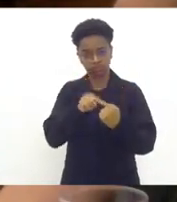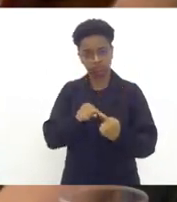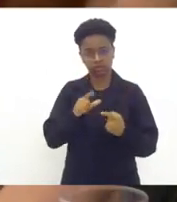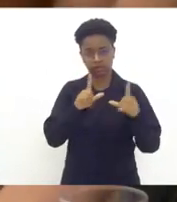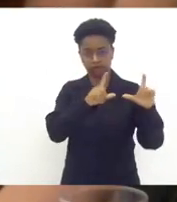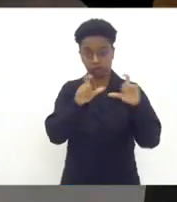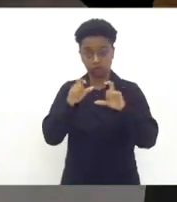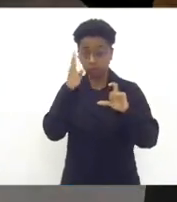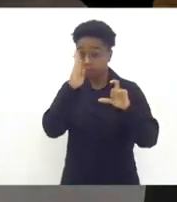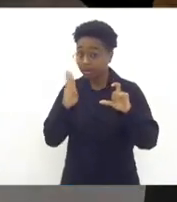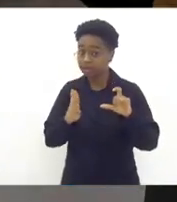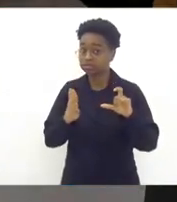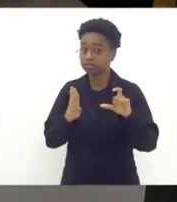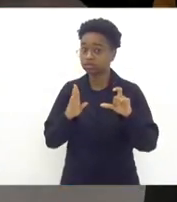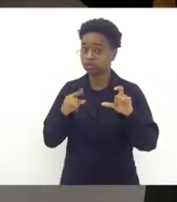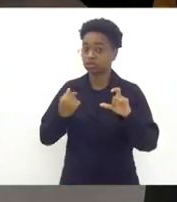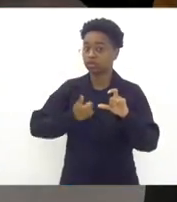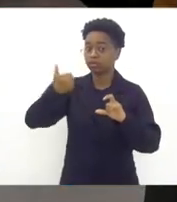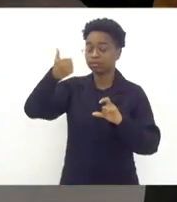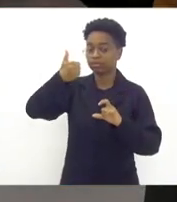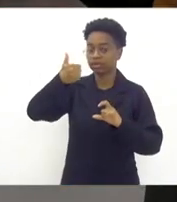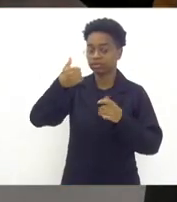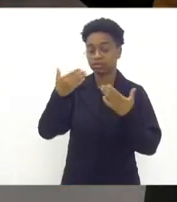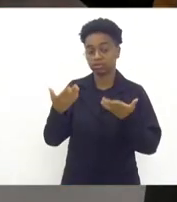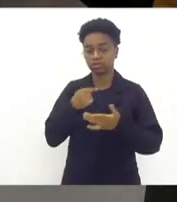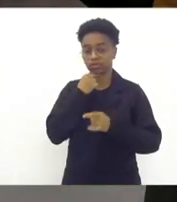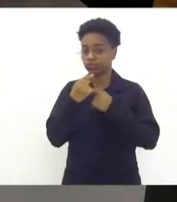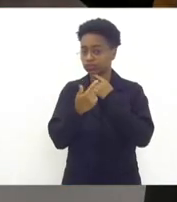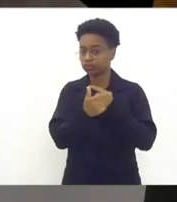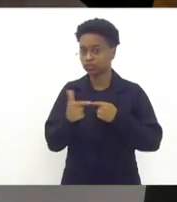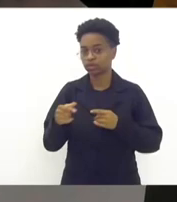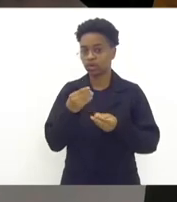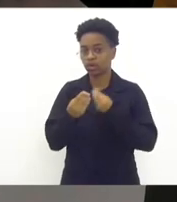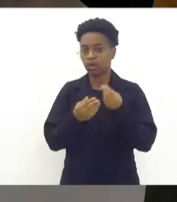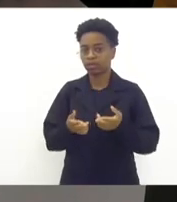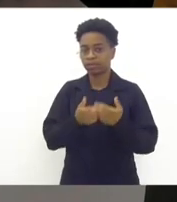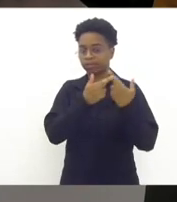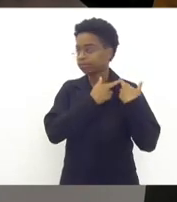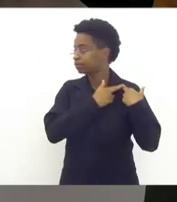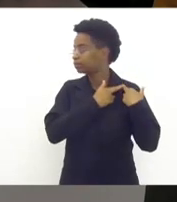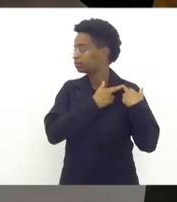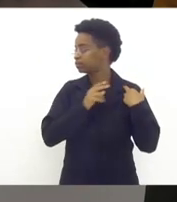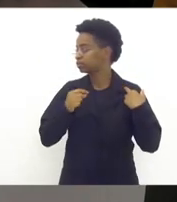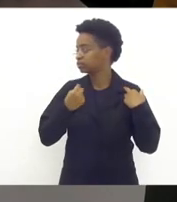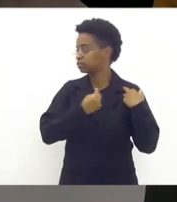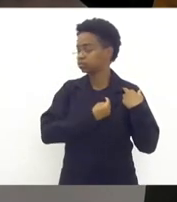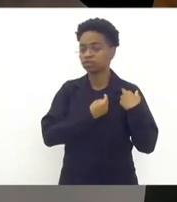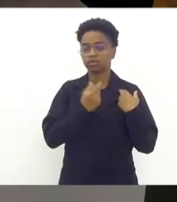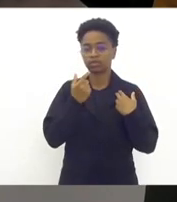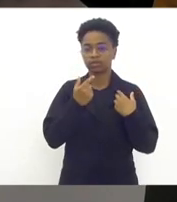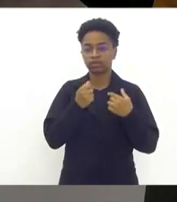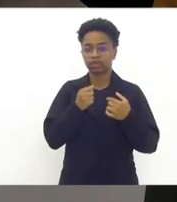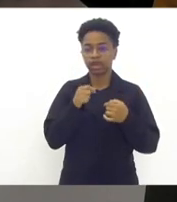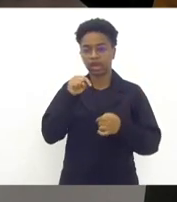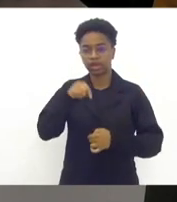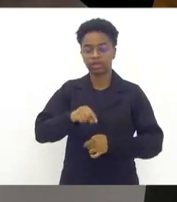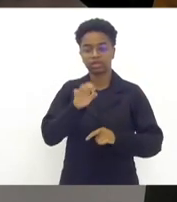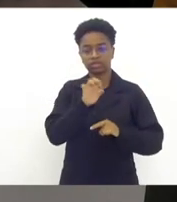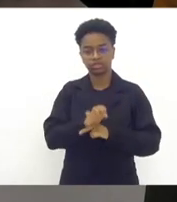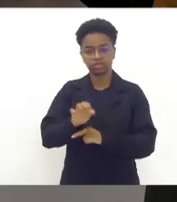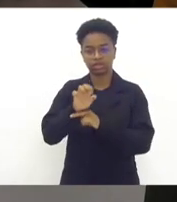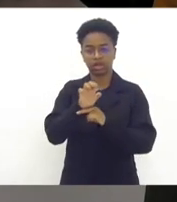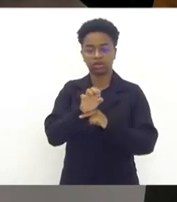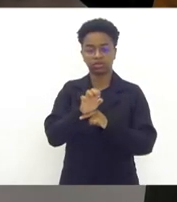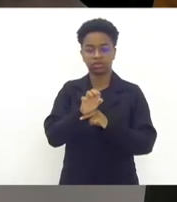tá? Então, eu não tenho dúvida da nossa responsabilidade em tornar esse Estado cada